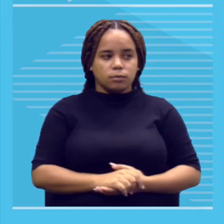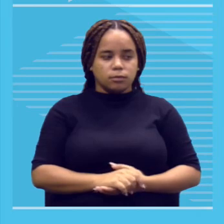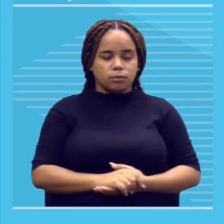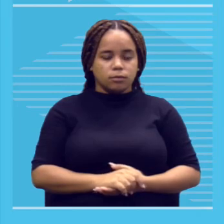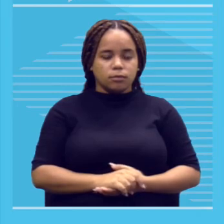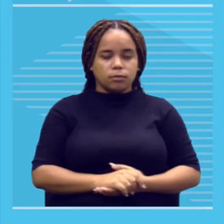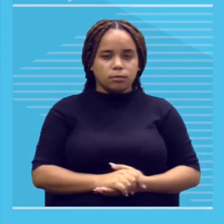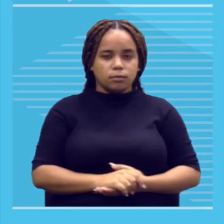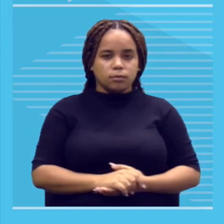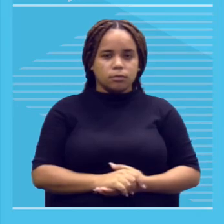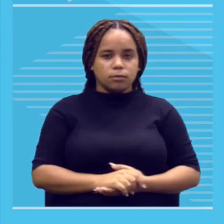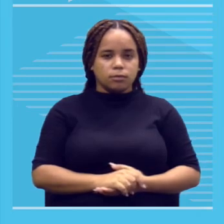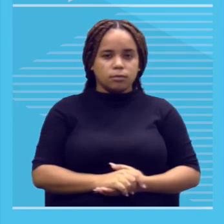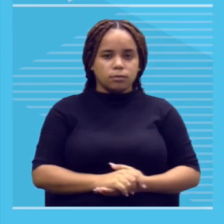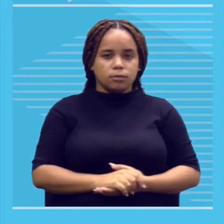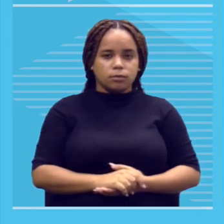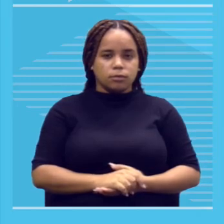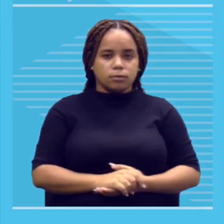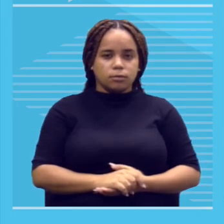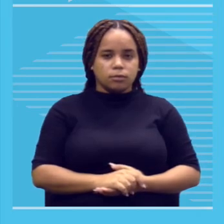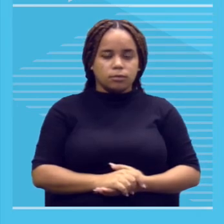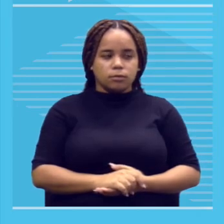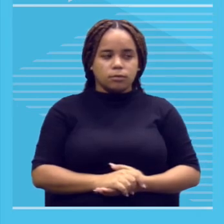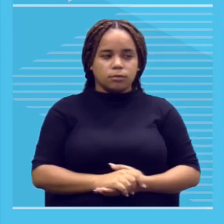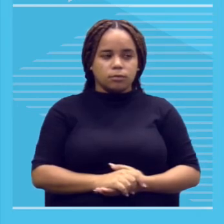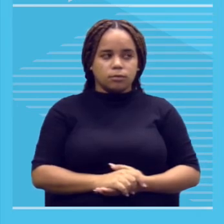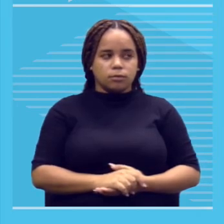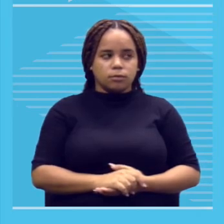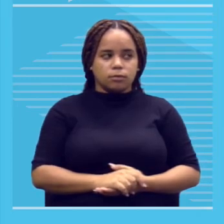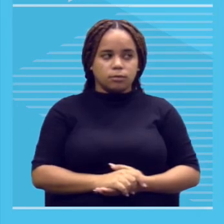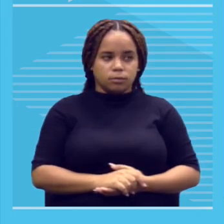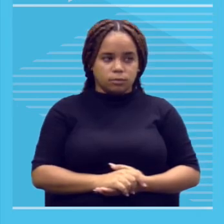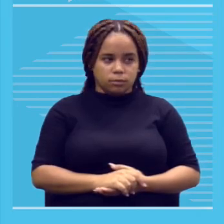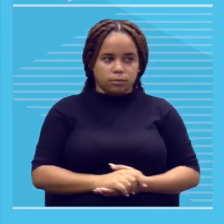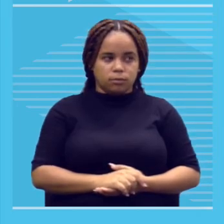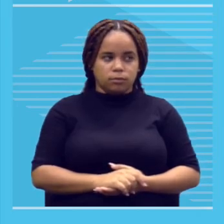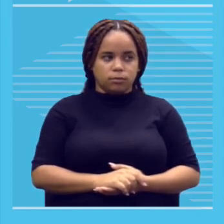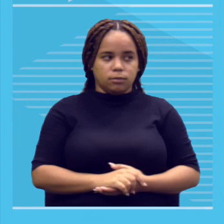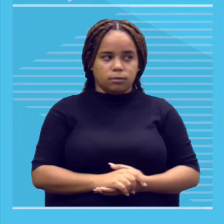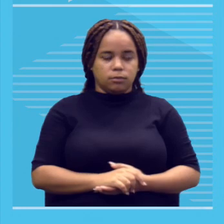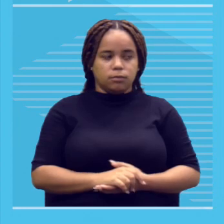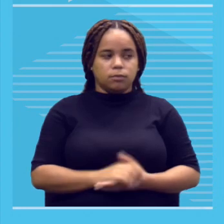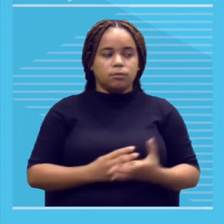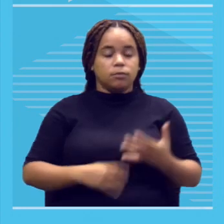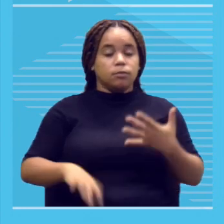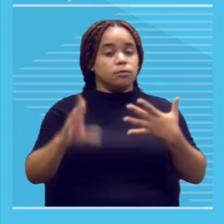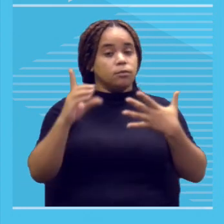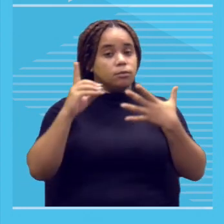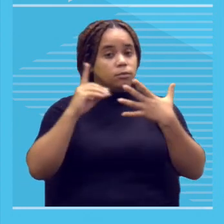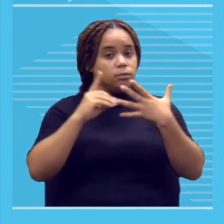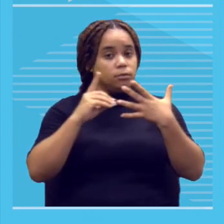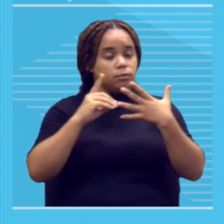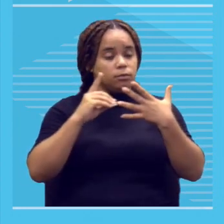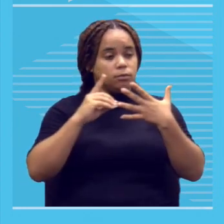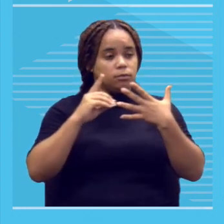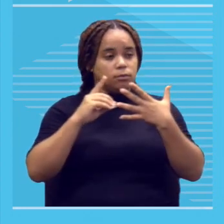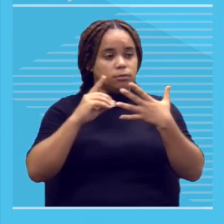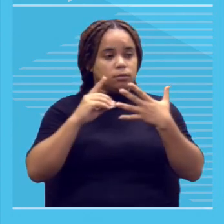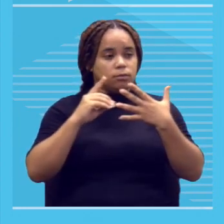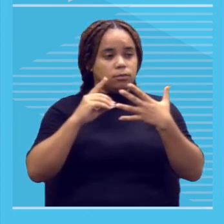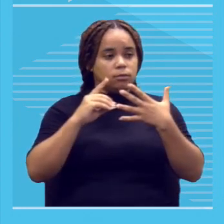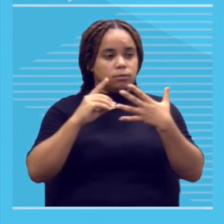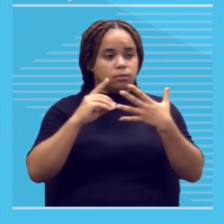2,5% da renda anual para os necessitados letra de